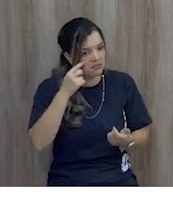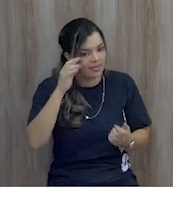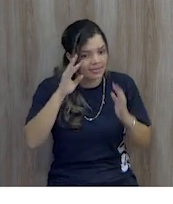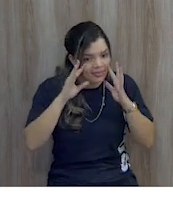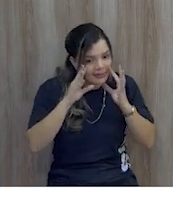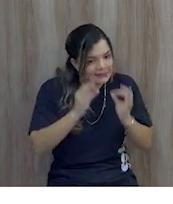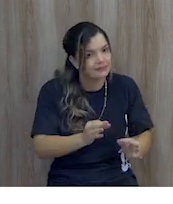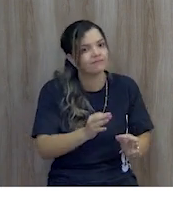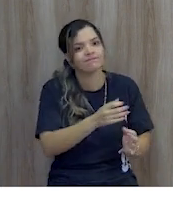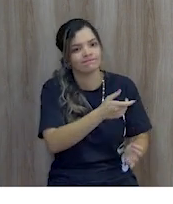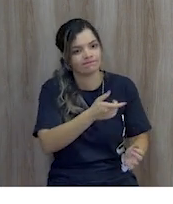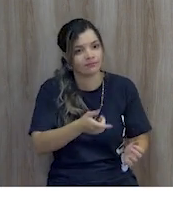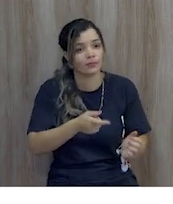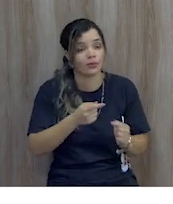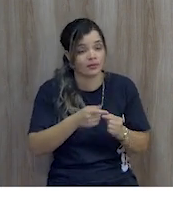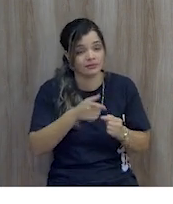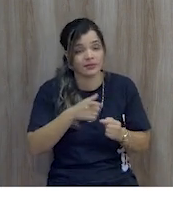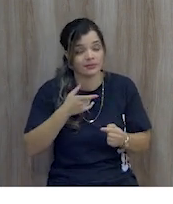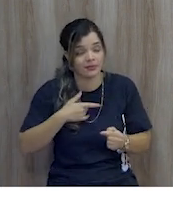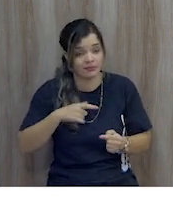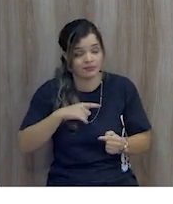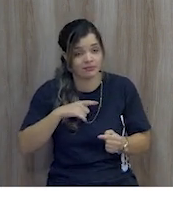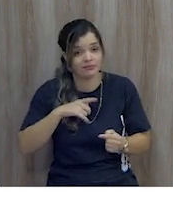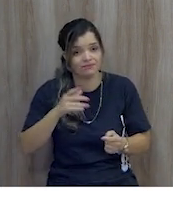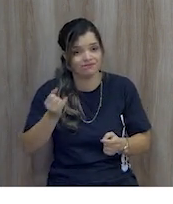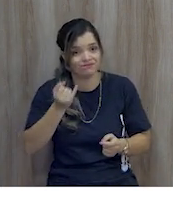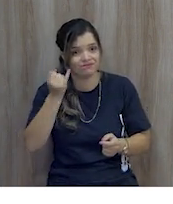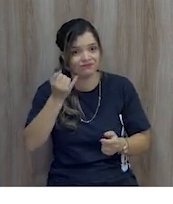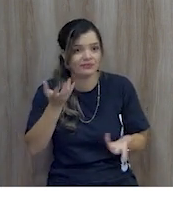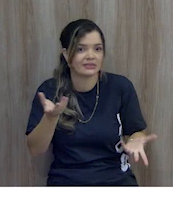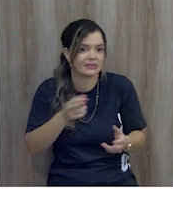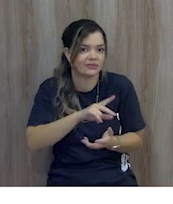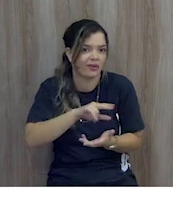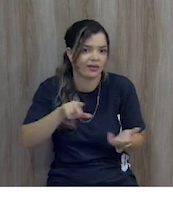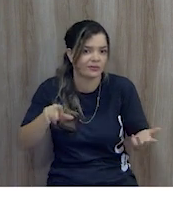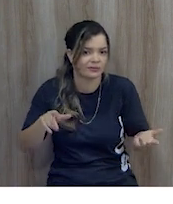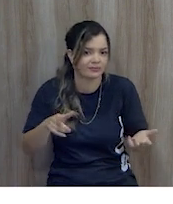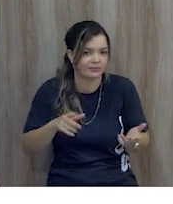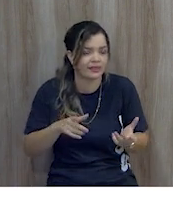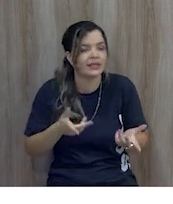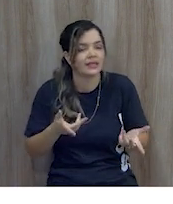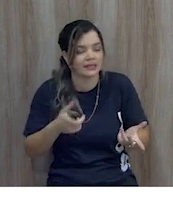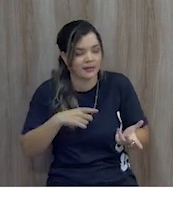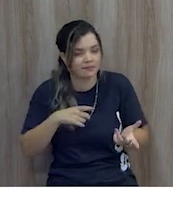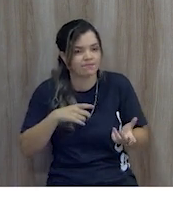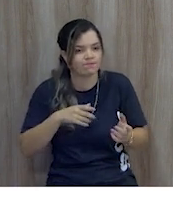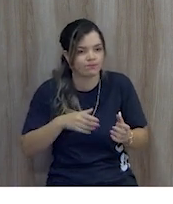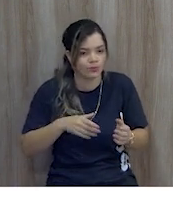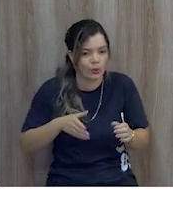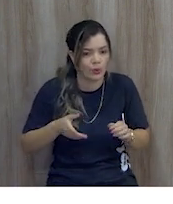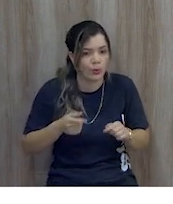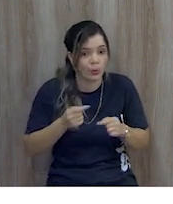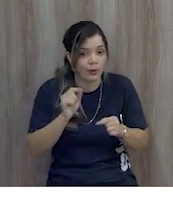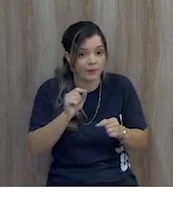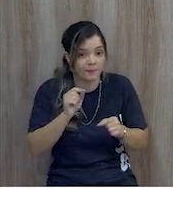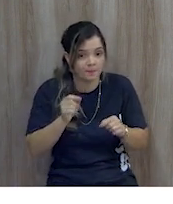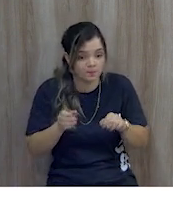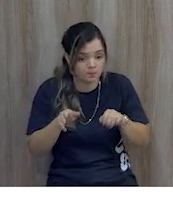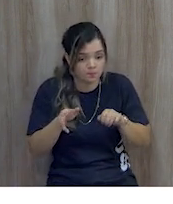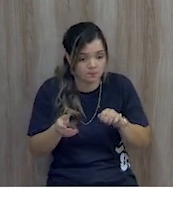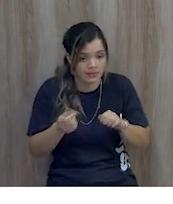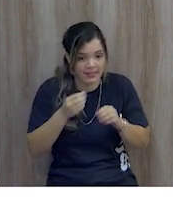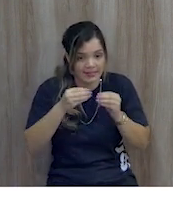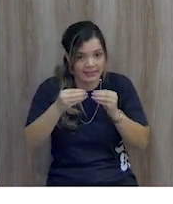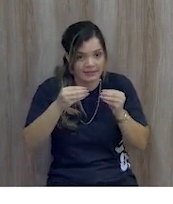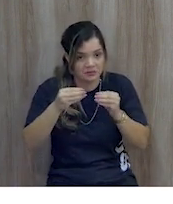sua importância ali nos nossos tratamentos. O recobrimento radicular e também o uso de enxertos de tecido conjuntivo,